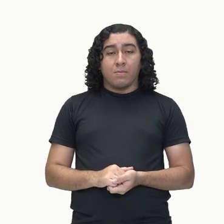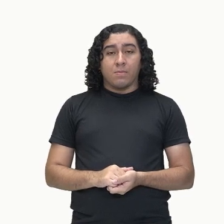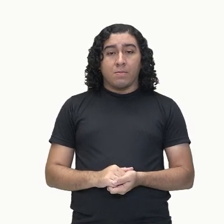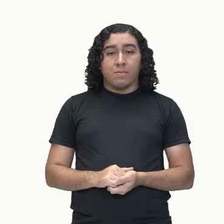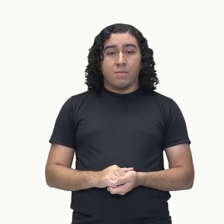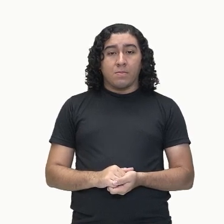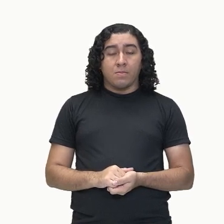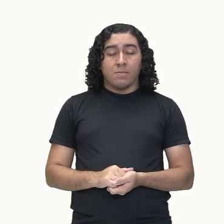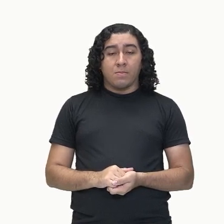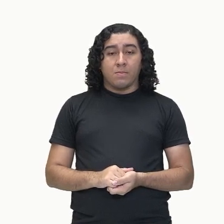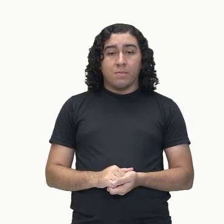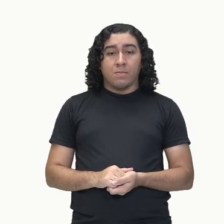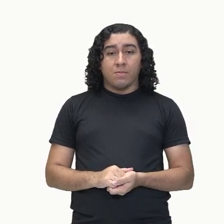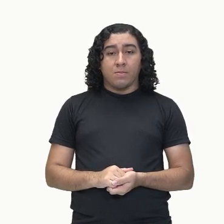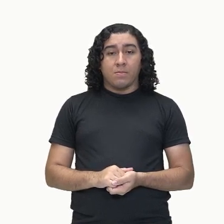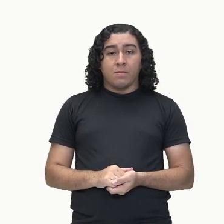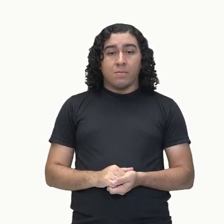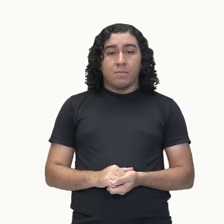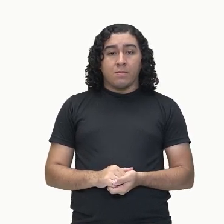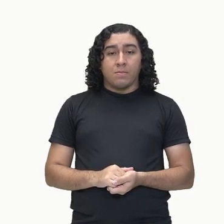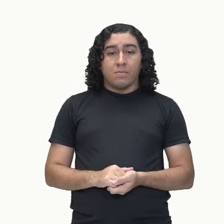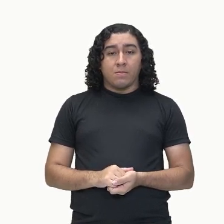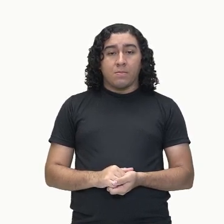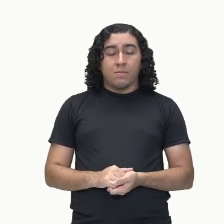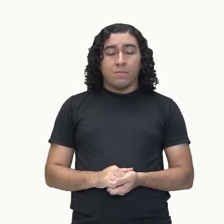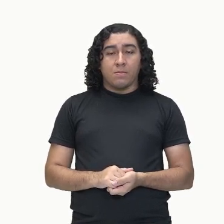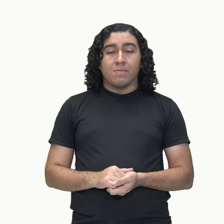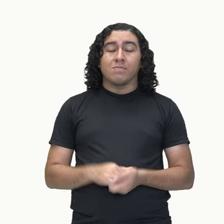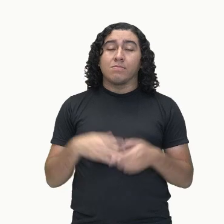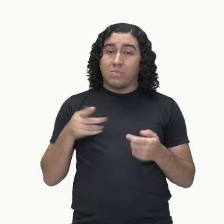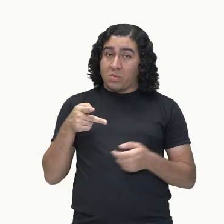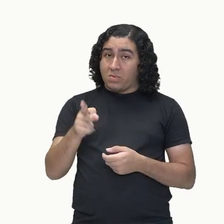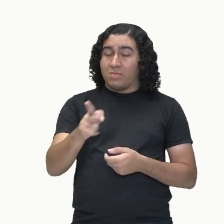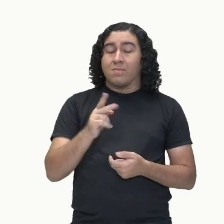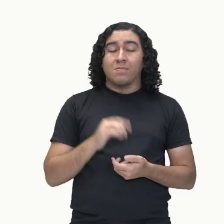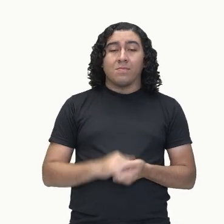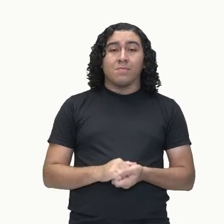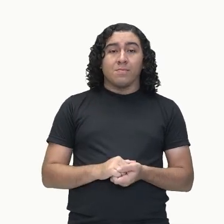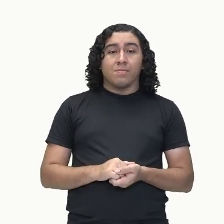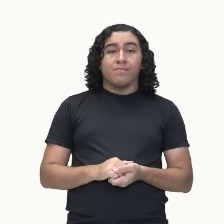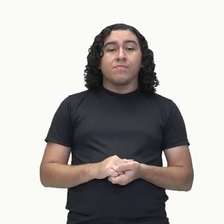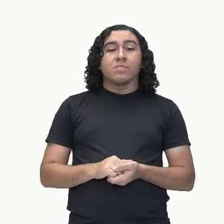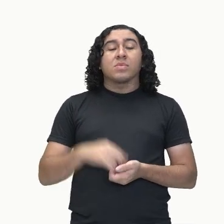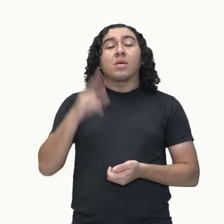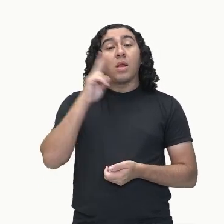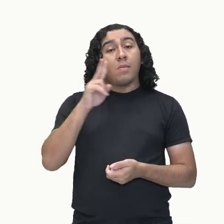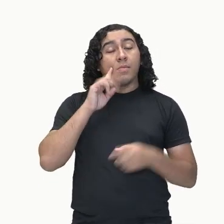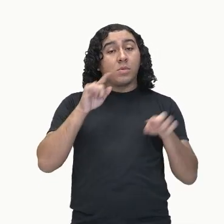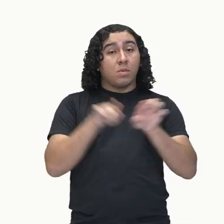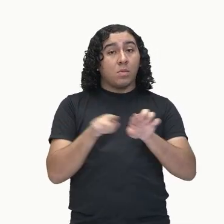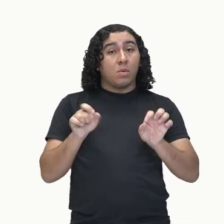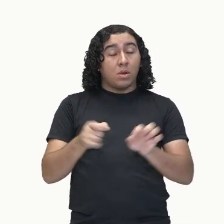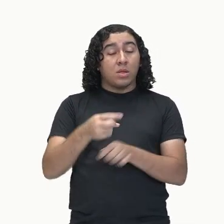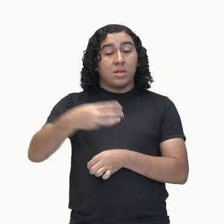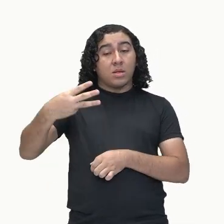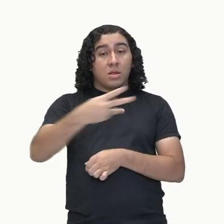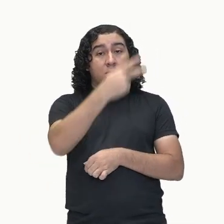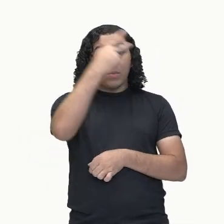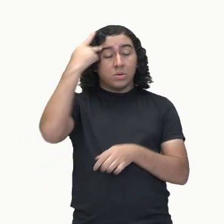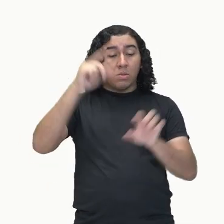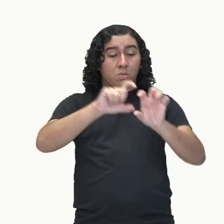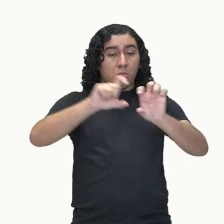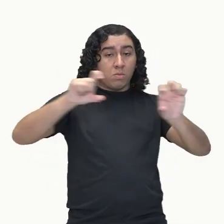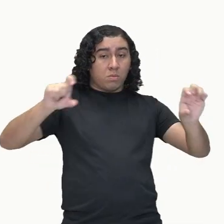arias elos arian E aí se vai ok Pessoal lembrando sempre que a terceira pessoa